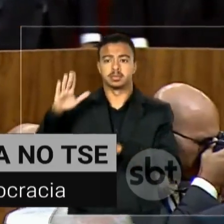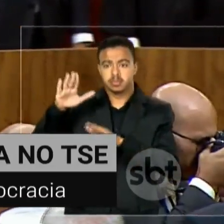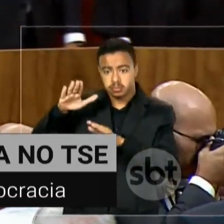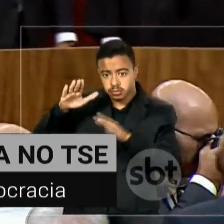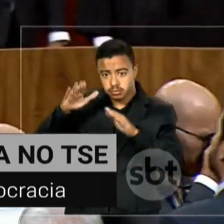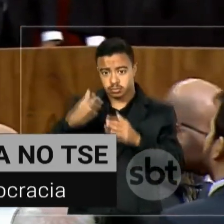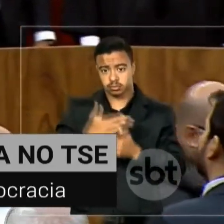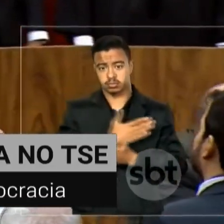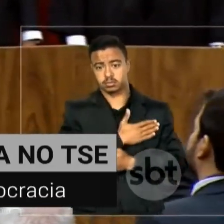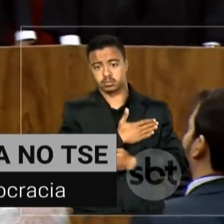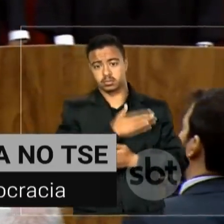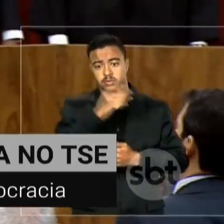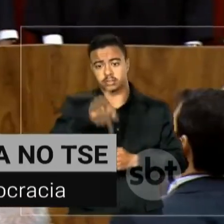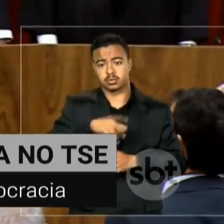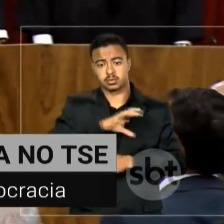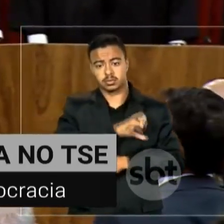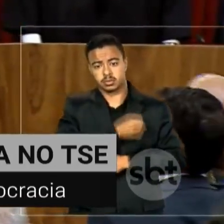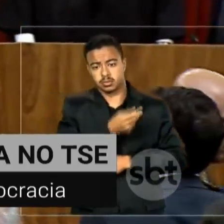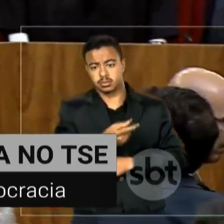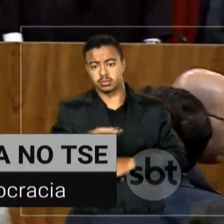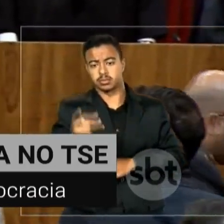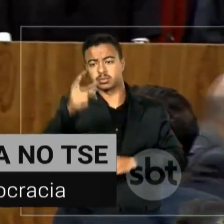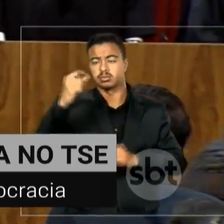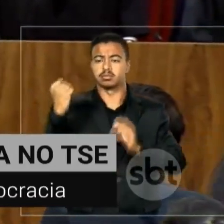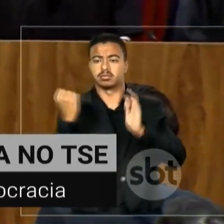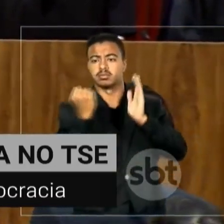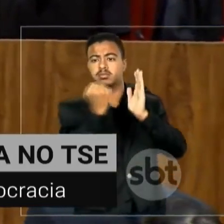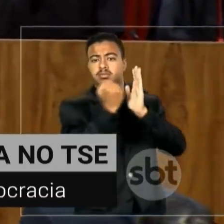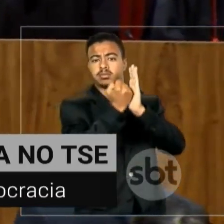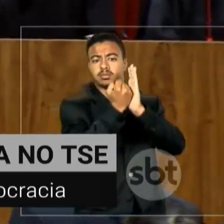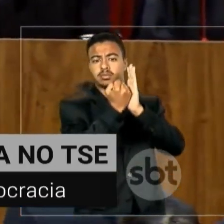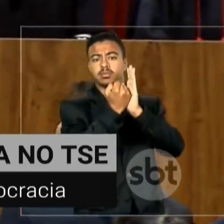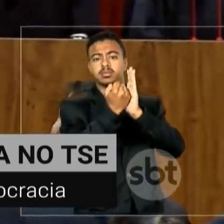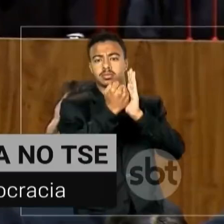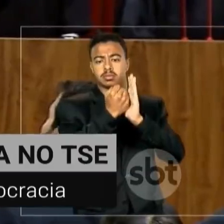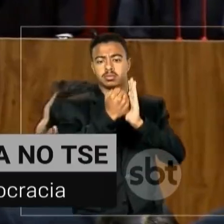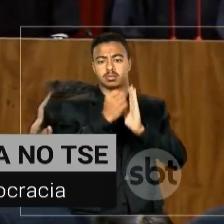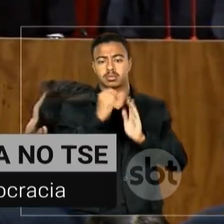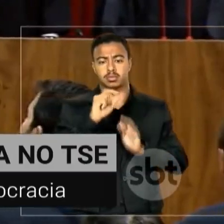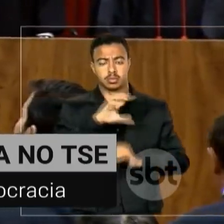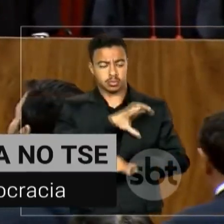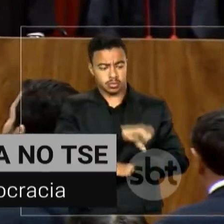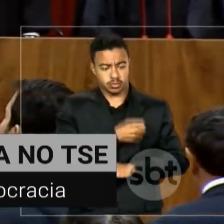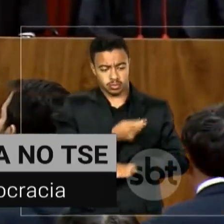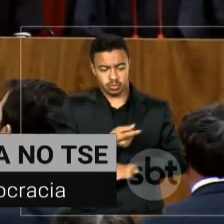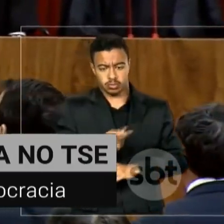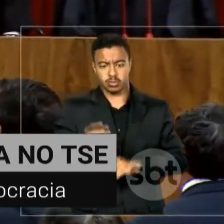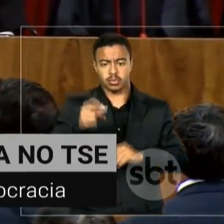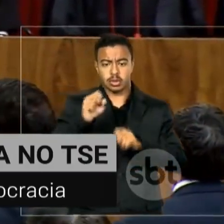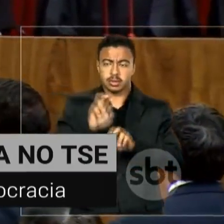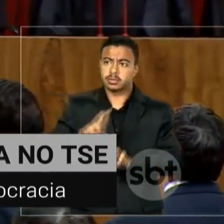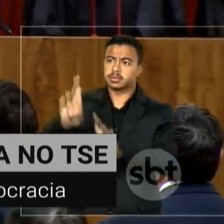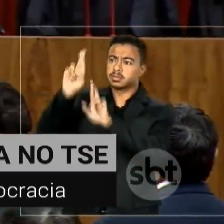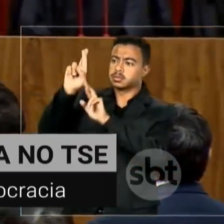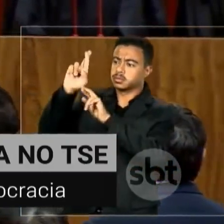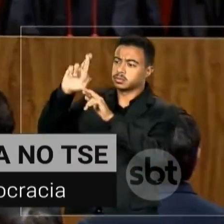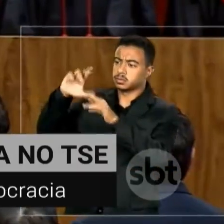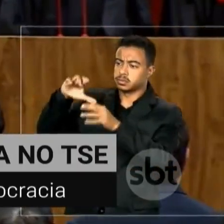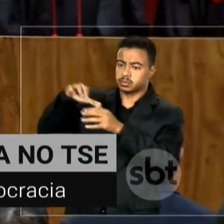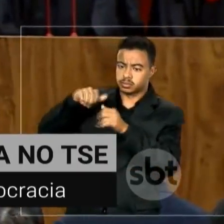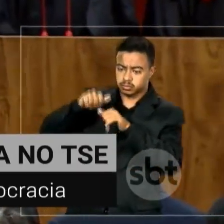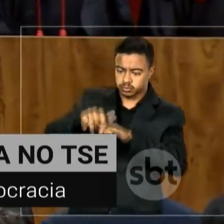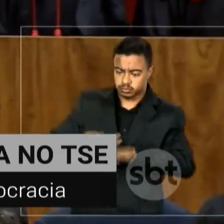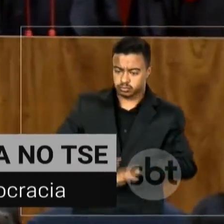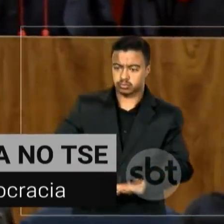Segurança Pública Flávio Dino, também os senadores Renan Calheiros, Marcelo Castro, também a presença do ex-presidente da Câmara